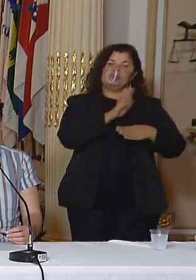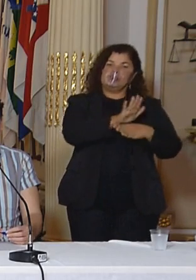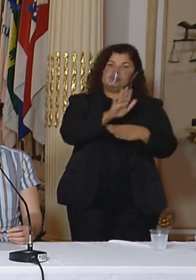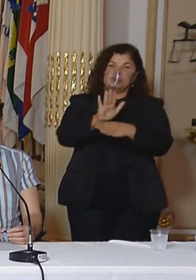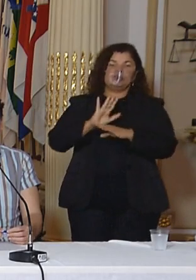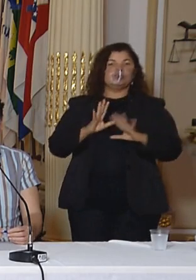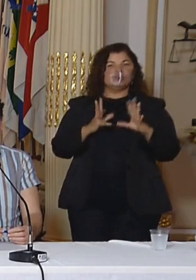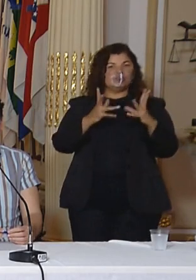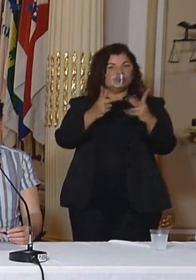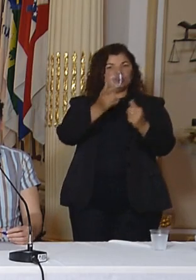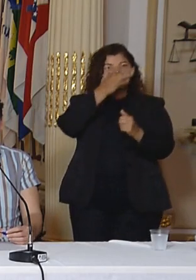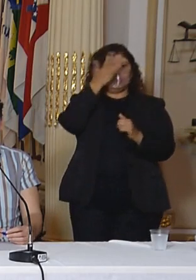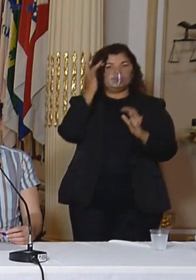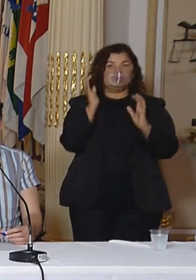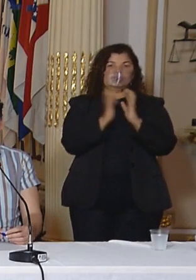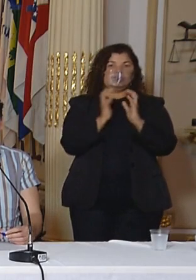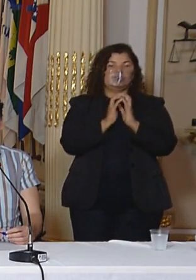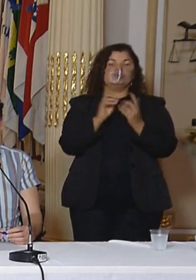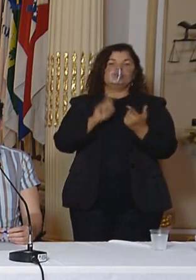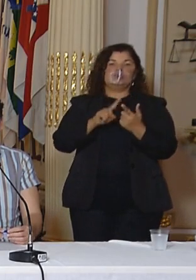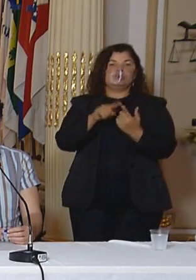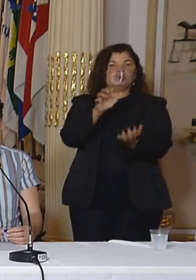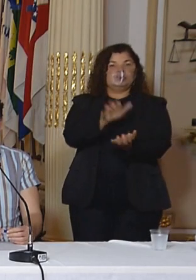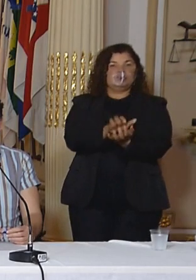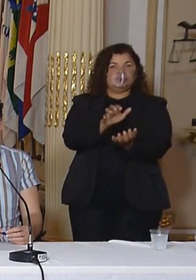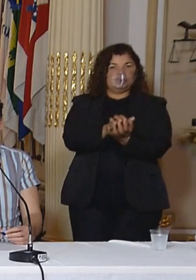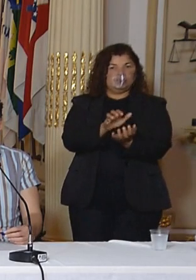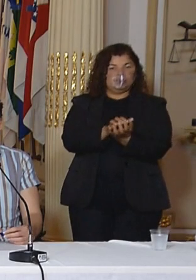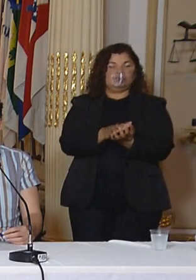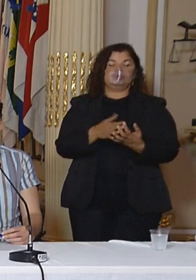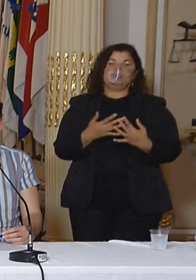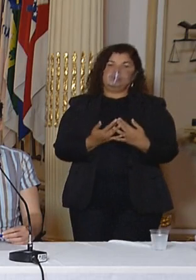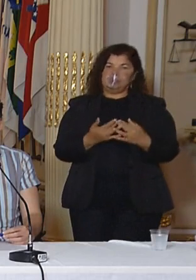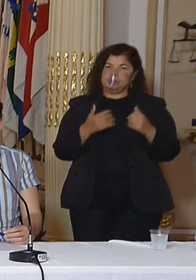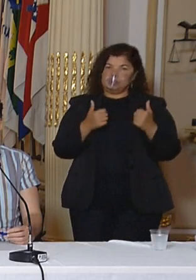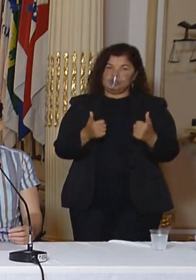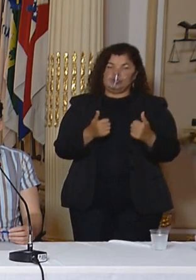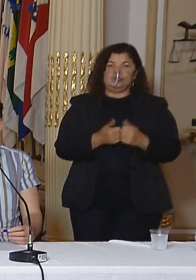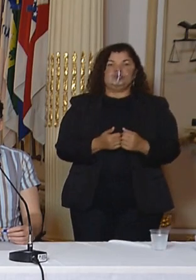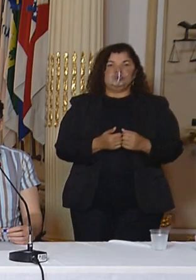a todos os recifenses e pernambucanos que precisarem. Acho que essas são as palavras iniciais.